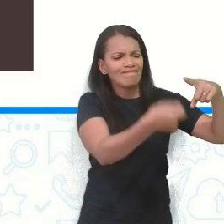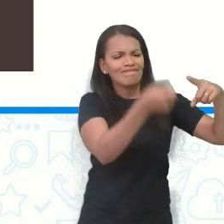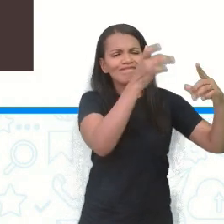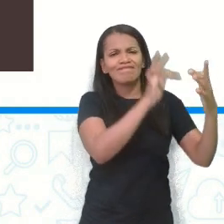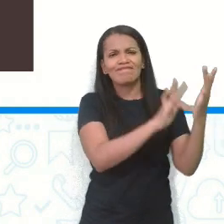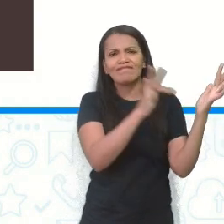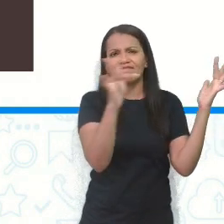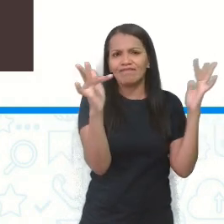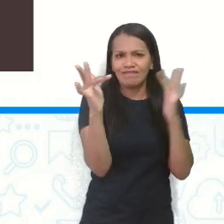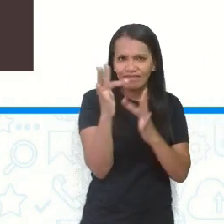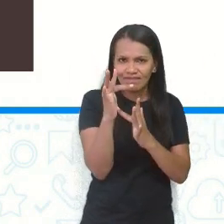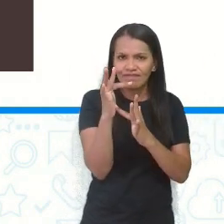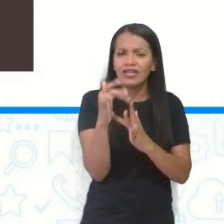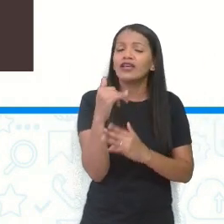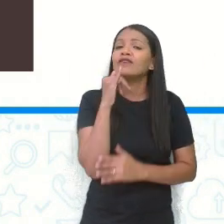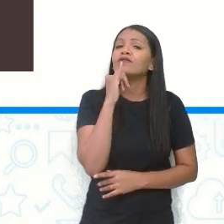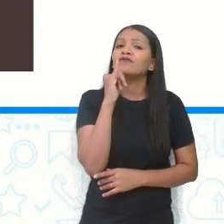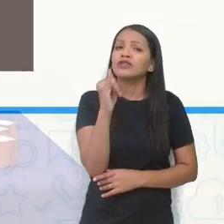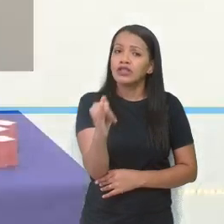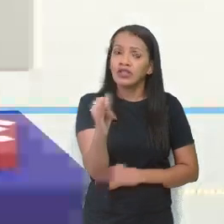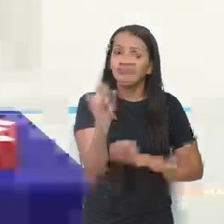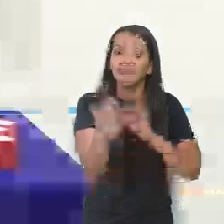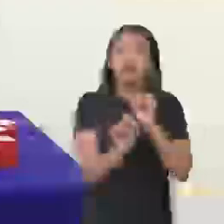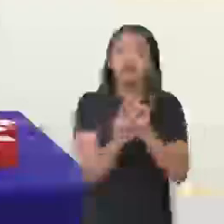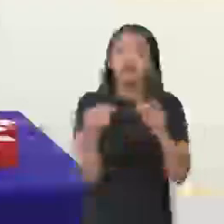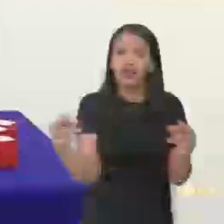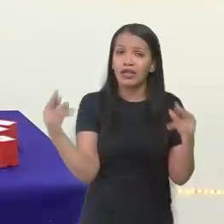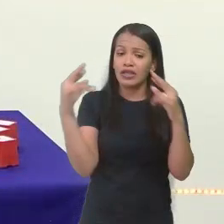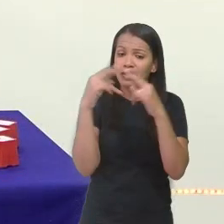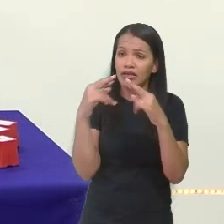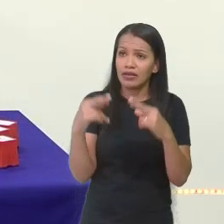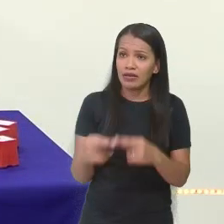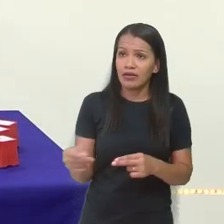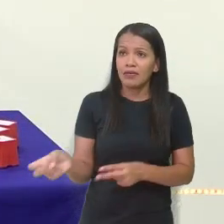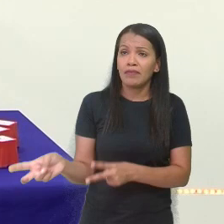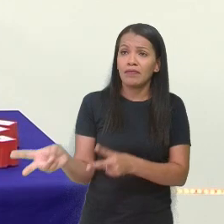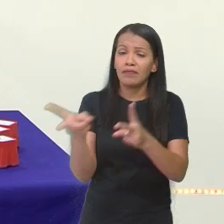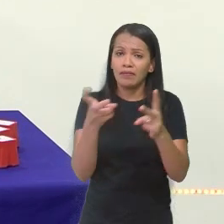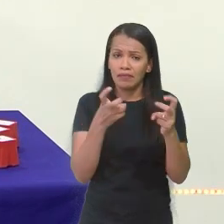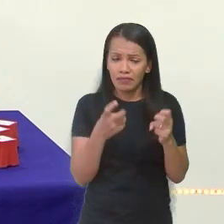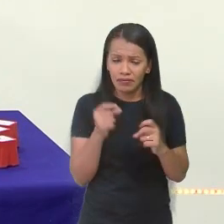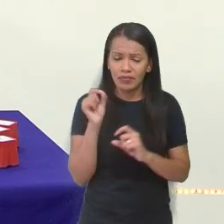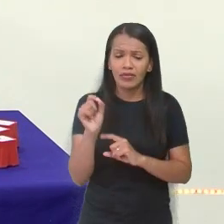digo que rima, mas observe. Eu tenho aqui a palavra